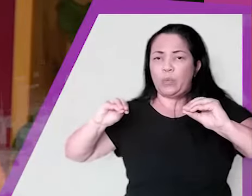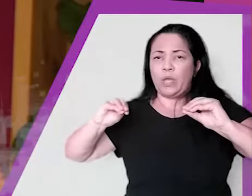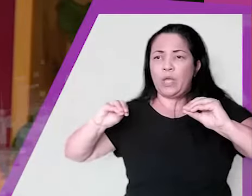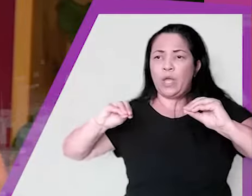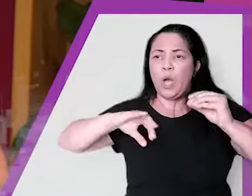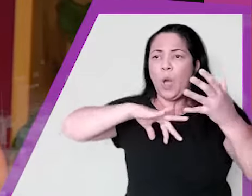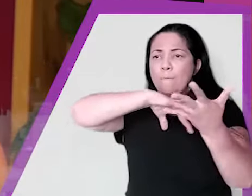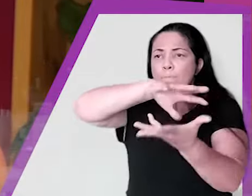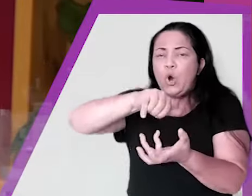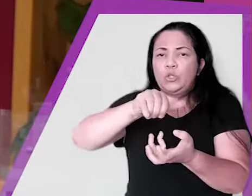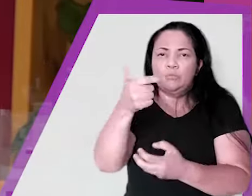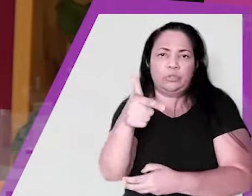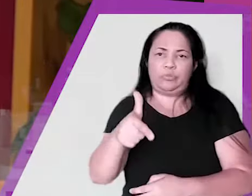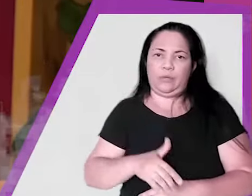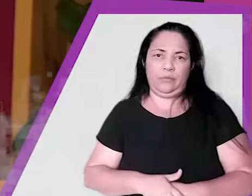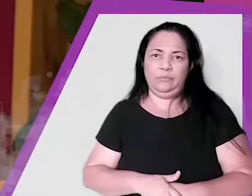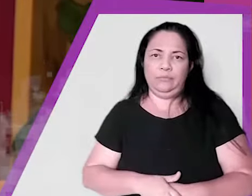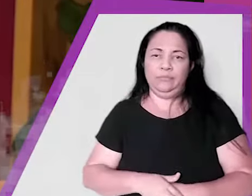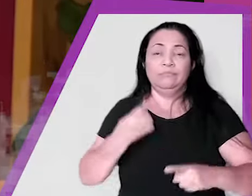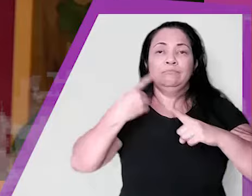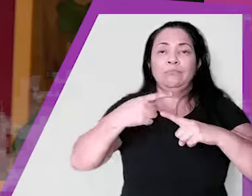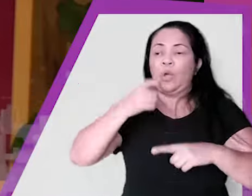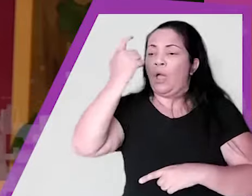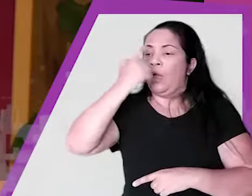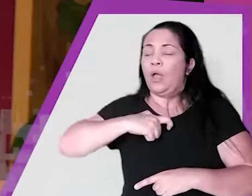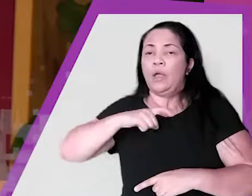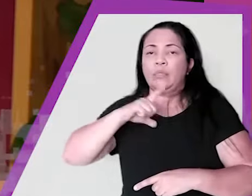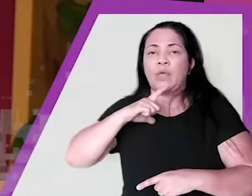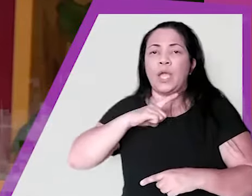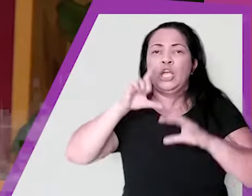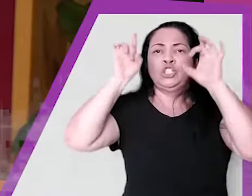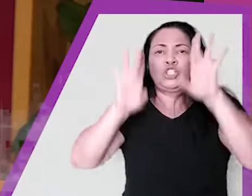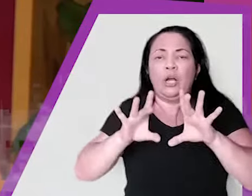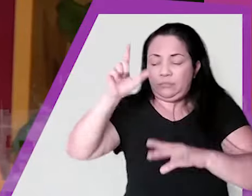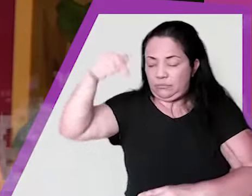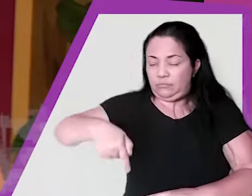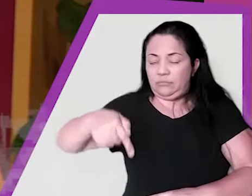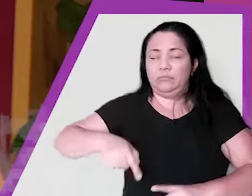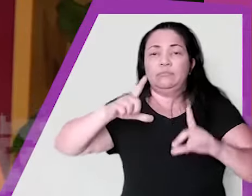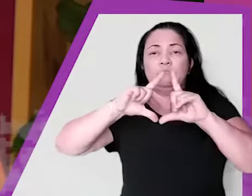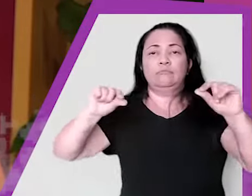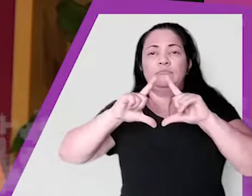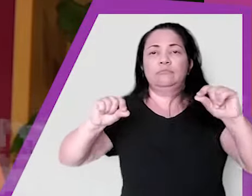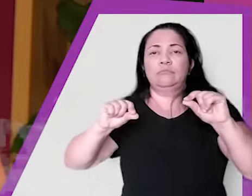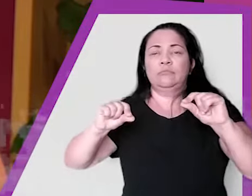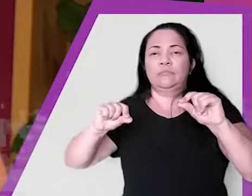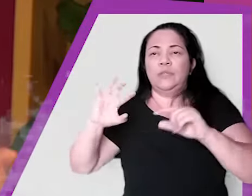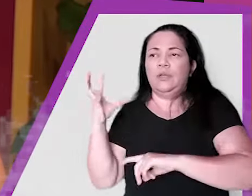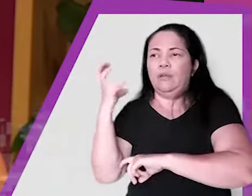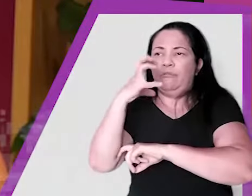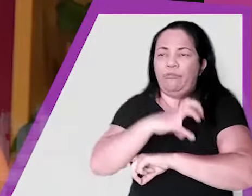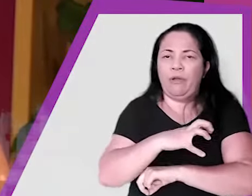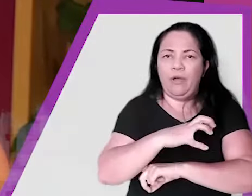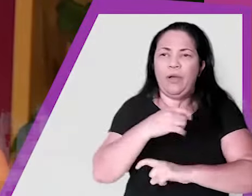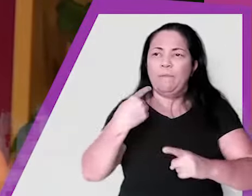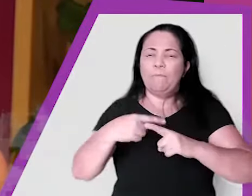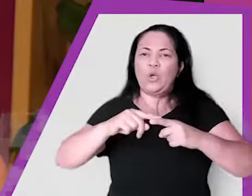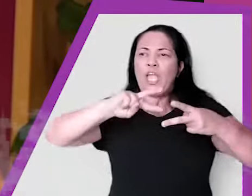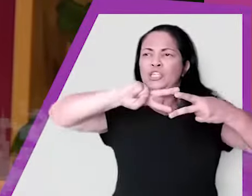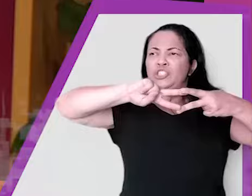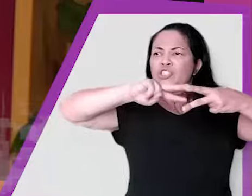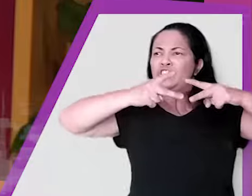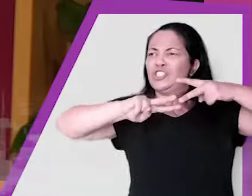o piqui desaparecesse do Cerrado, ele desapareceria do mundo. Do mundo.